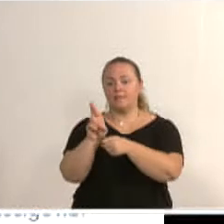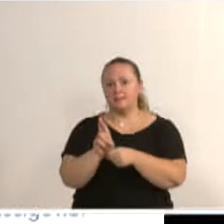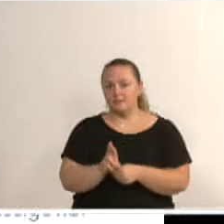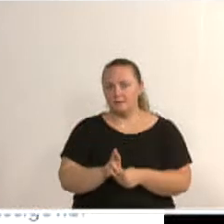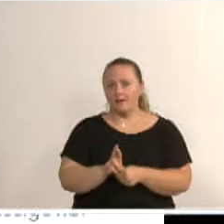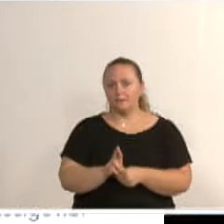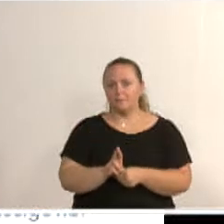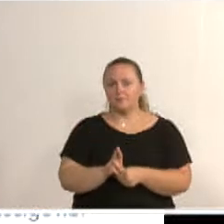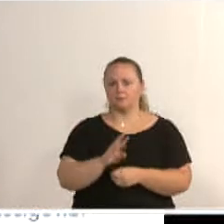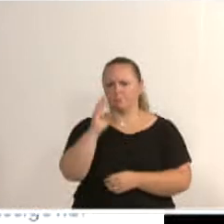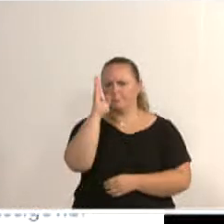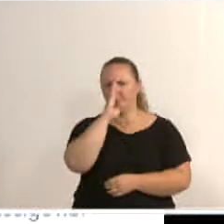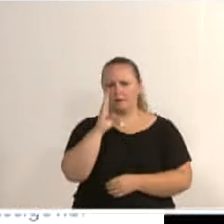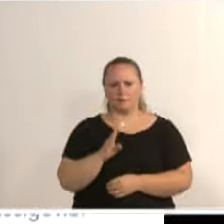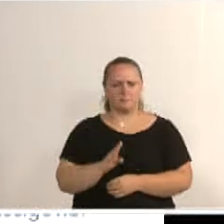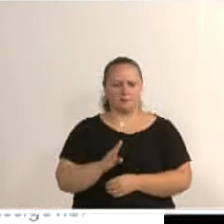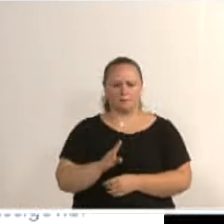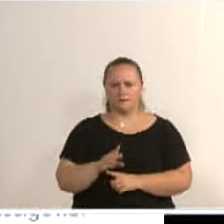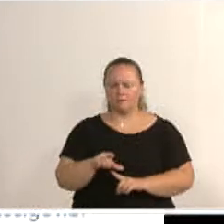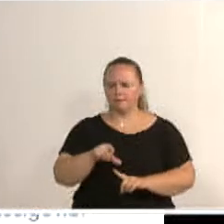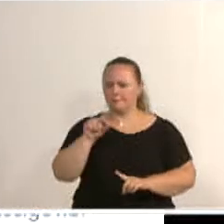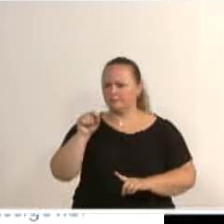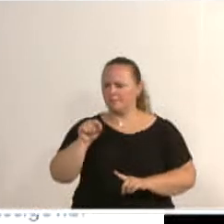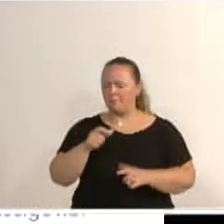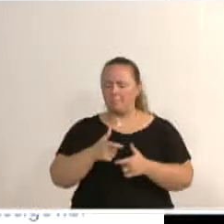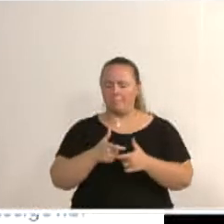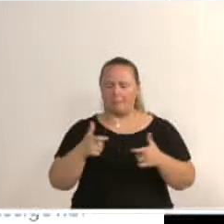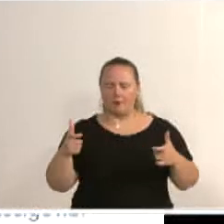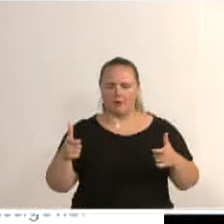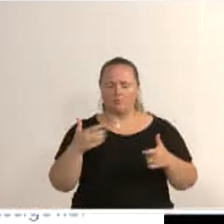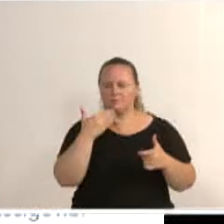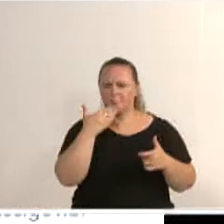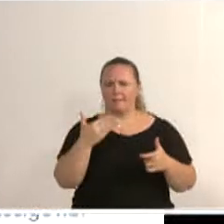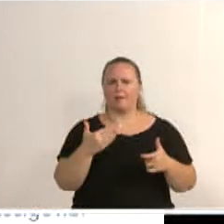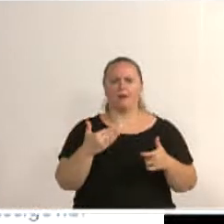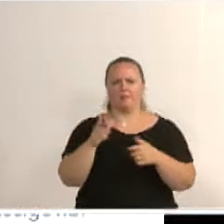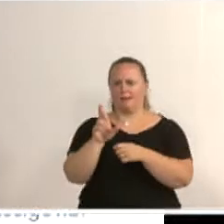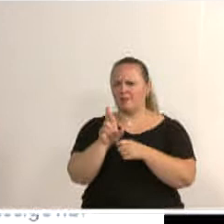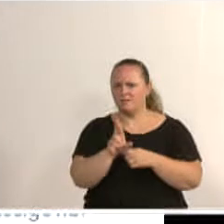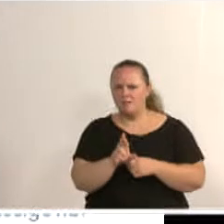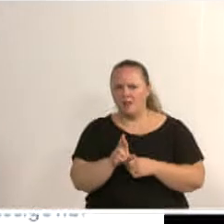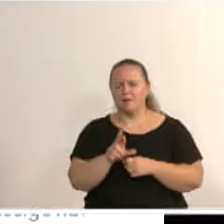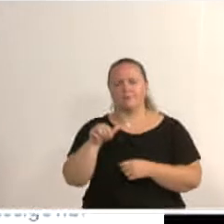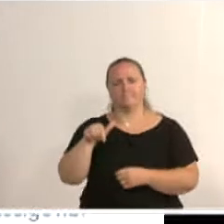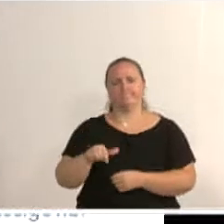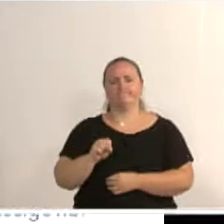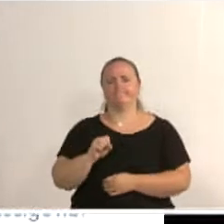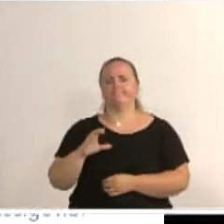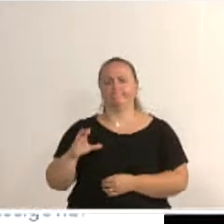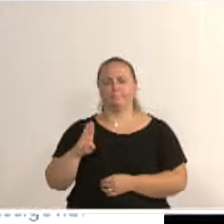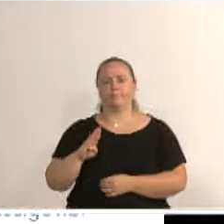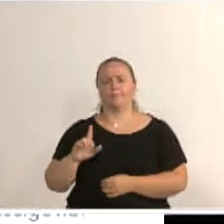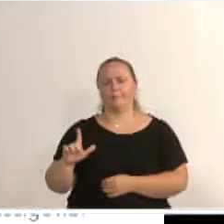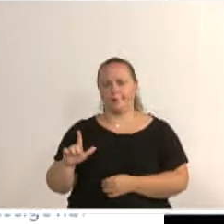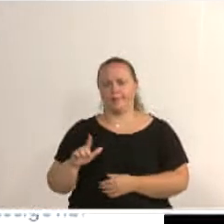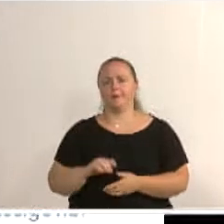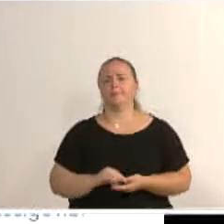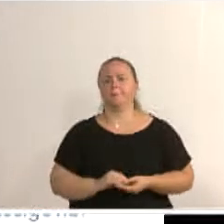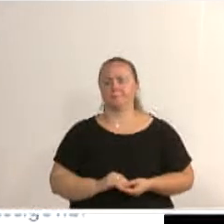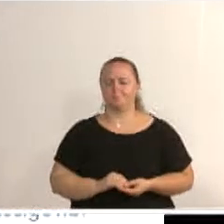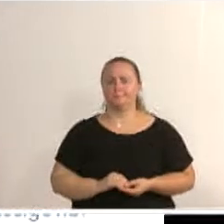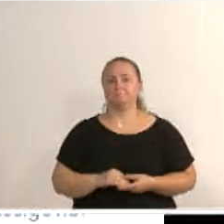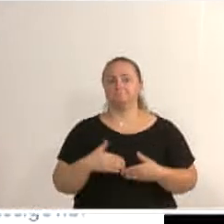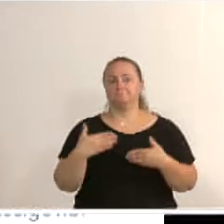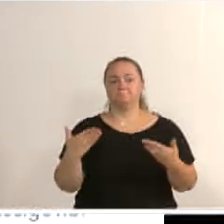Brasil. Nenhuma outra comissão, nenhuma outra cidade existe tantos ônibus reservas em relação à quantidade de frota existente. E dadas